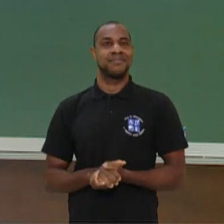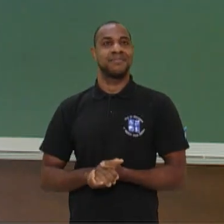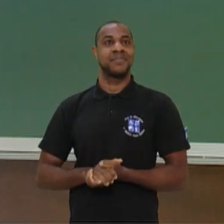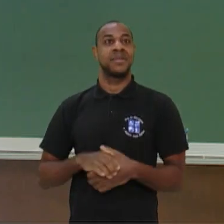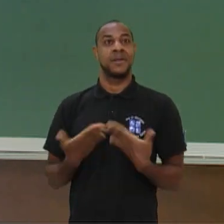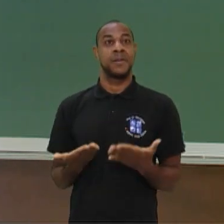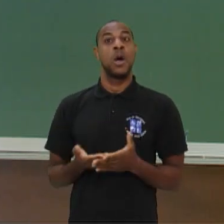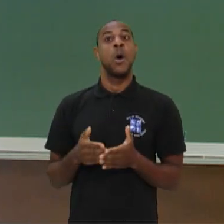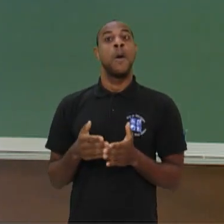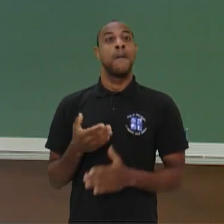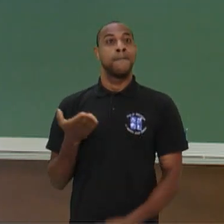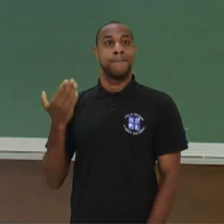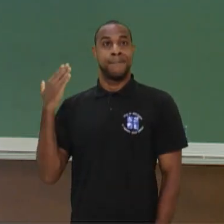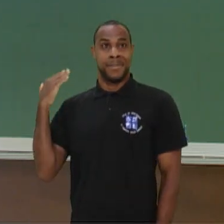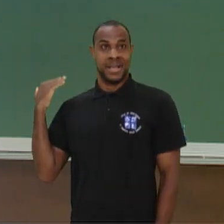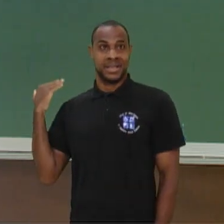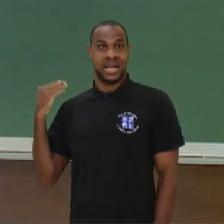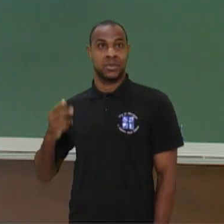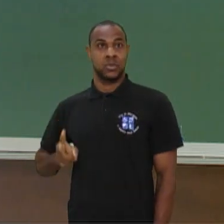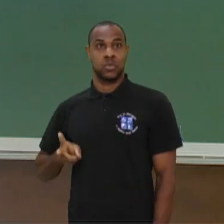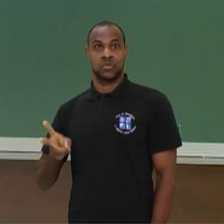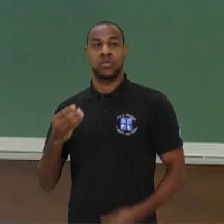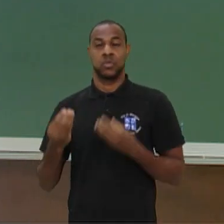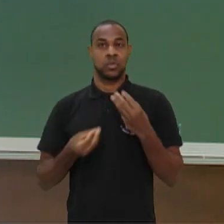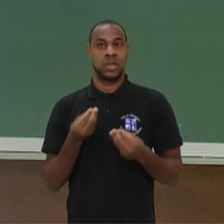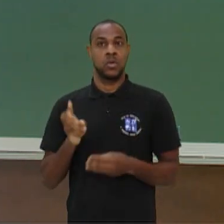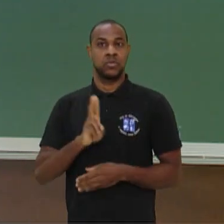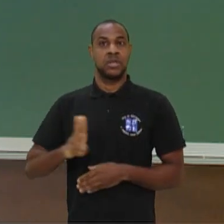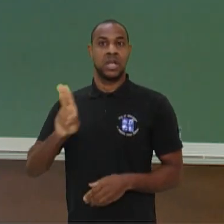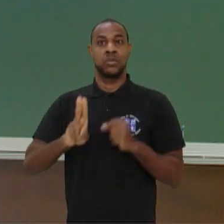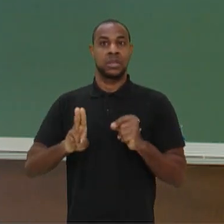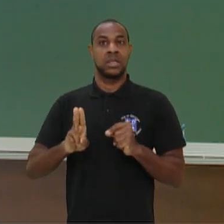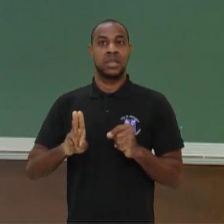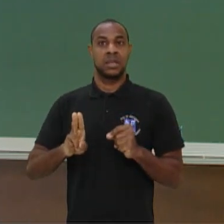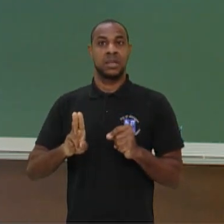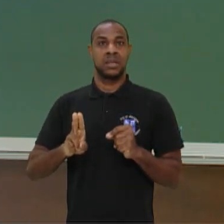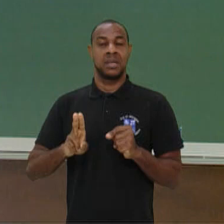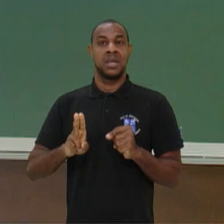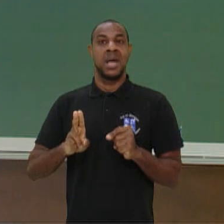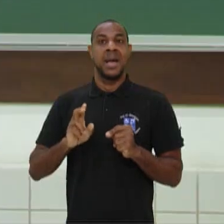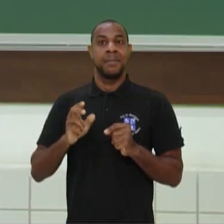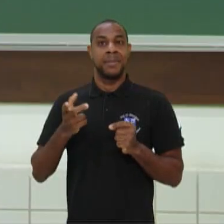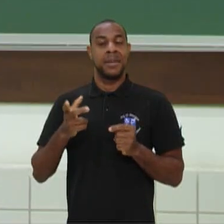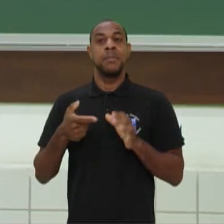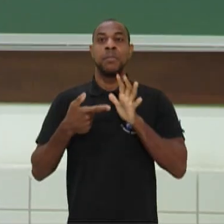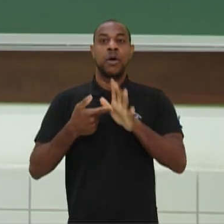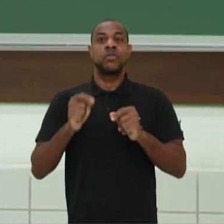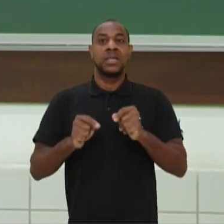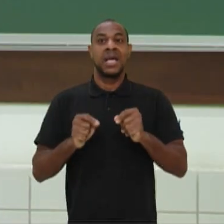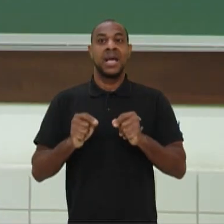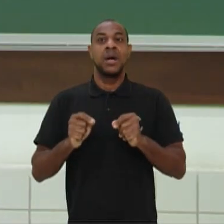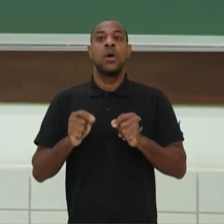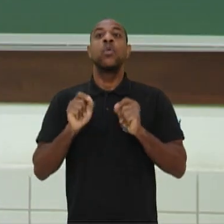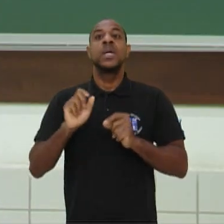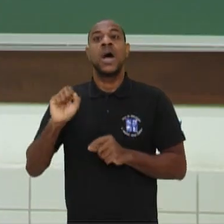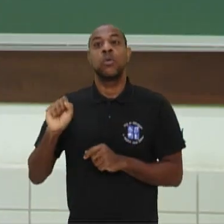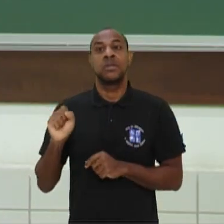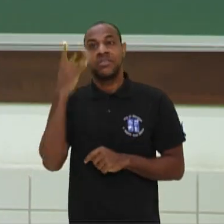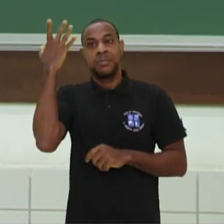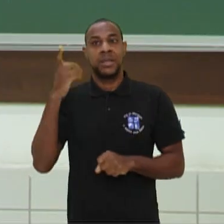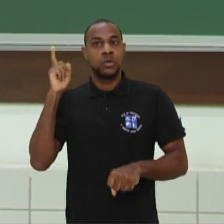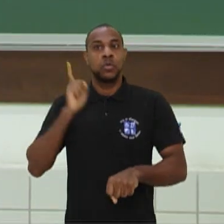passado contínuo, um tempo verbal utilizado para indicar ações que estavam ocorrendo no momento da fala e que já